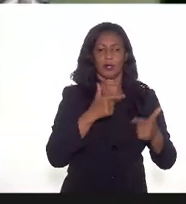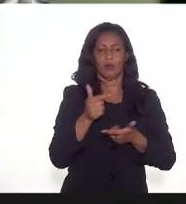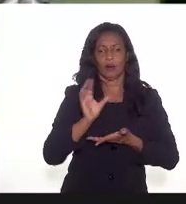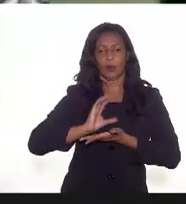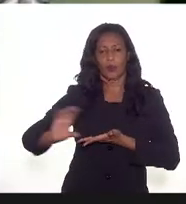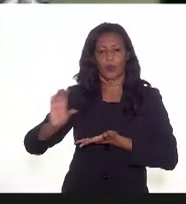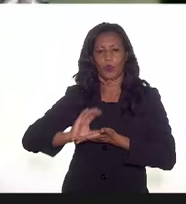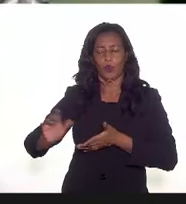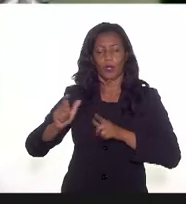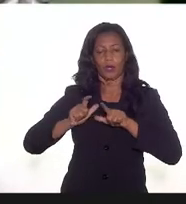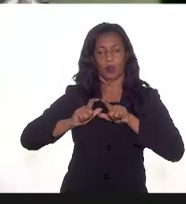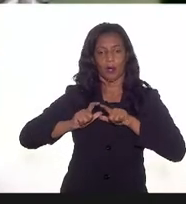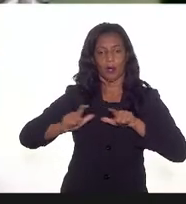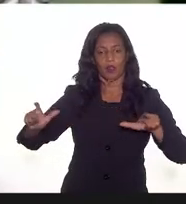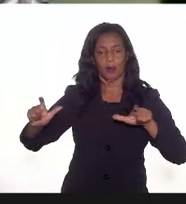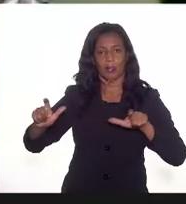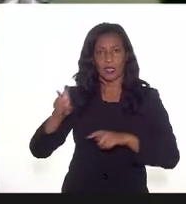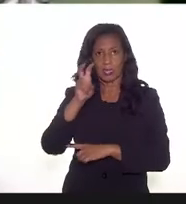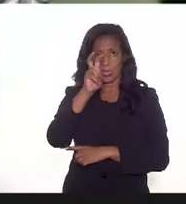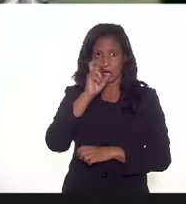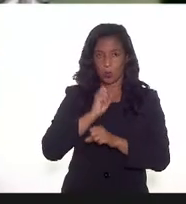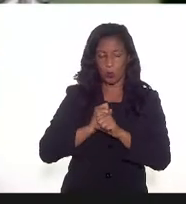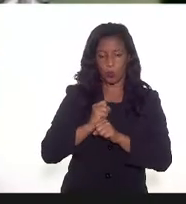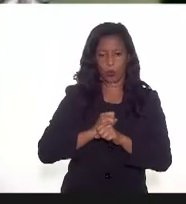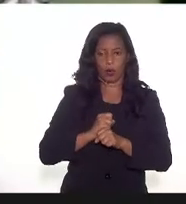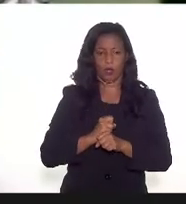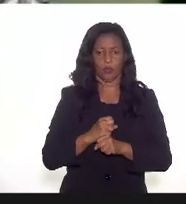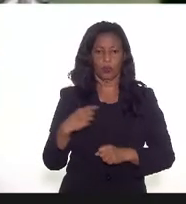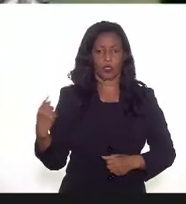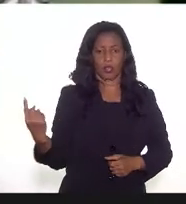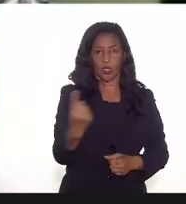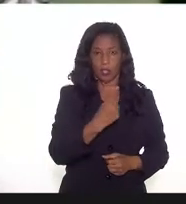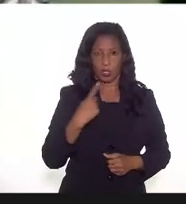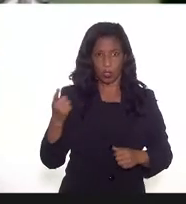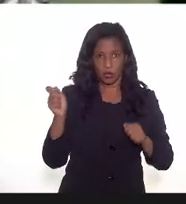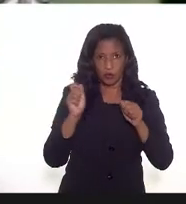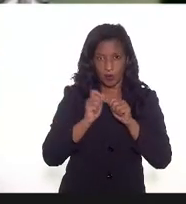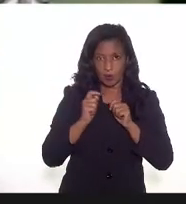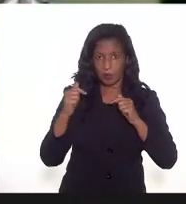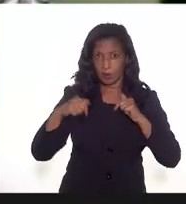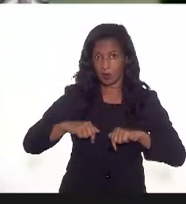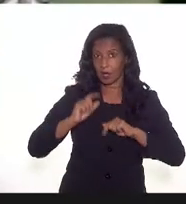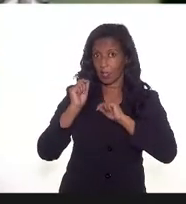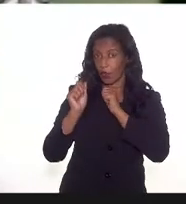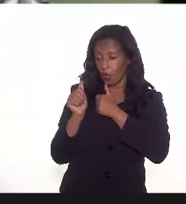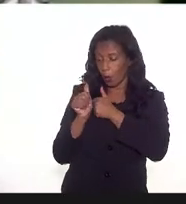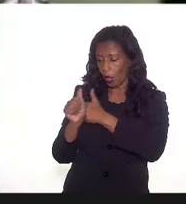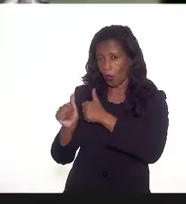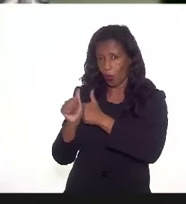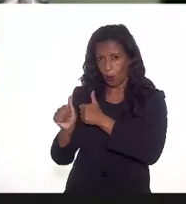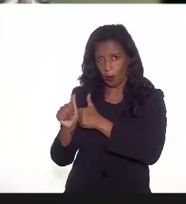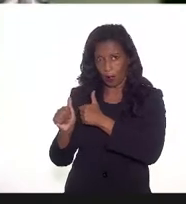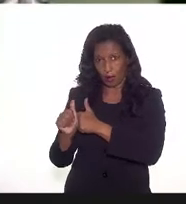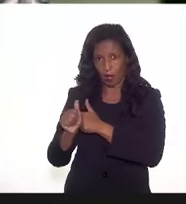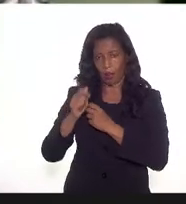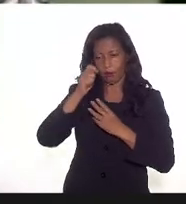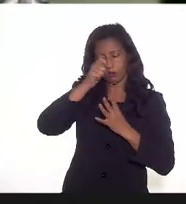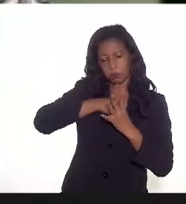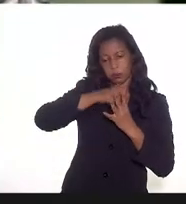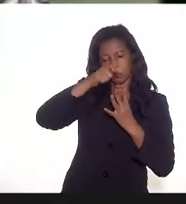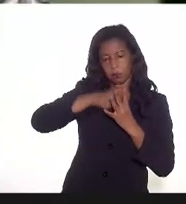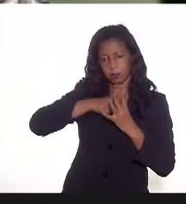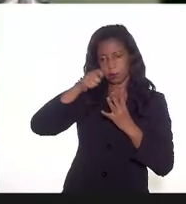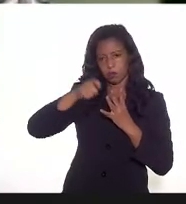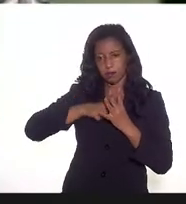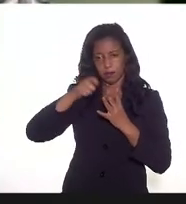investimento e ampliação em 5 anos. O que nós fazemos aqui é o acompanhamento semestral, inclusive estabelecemos